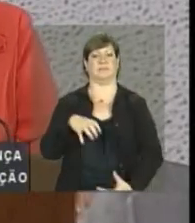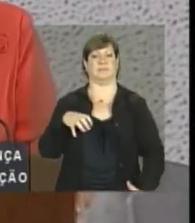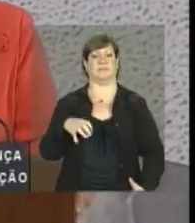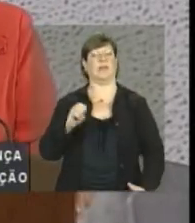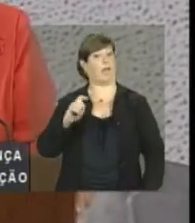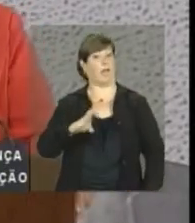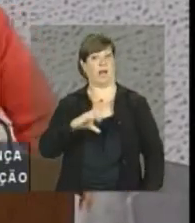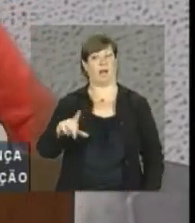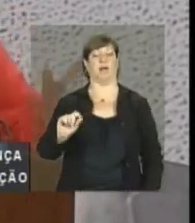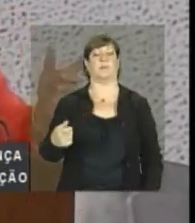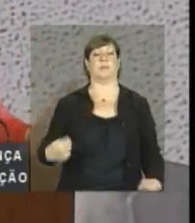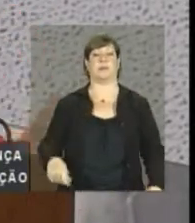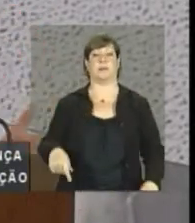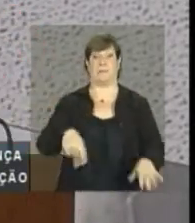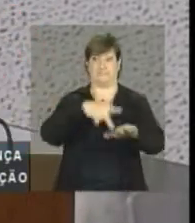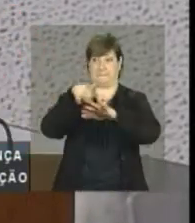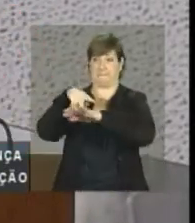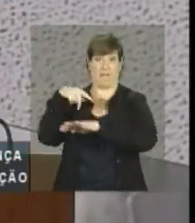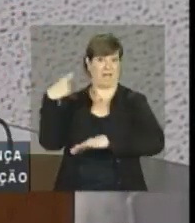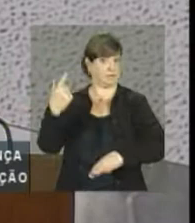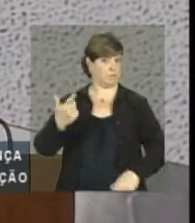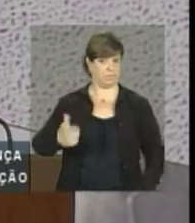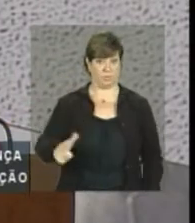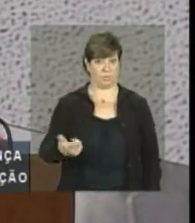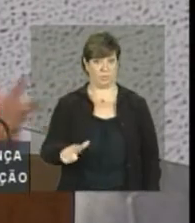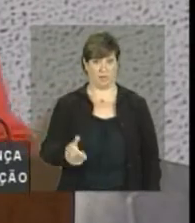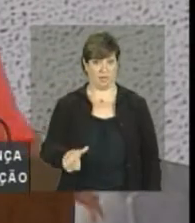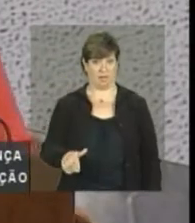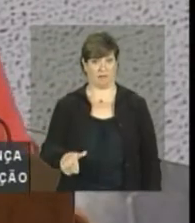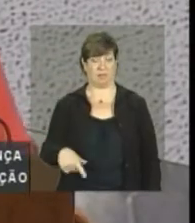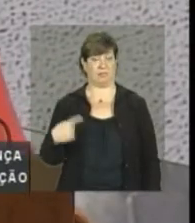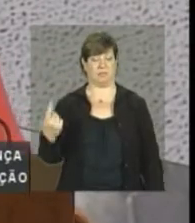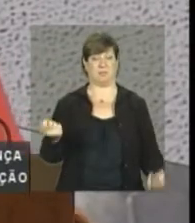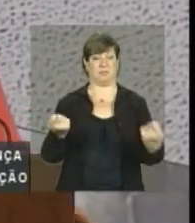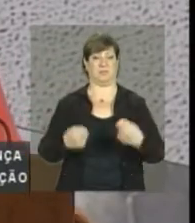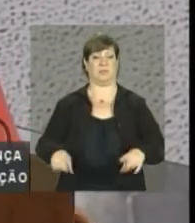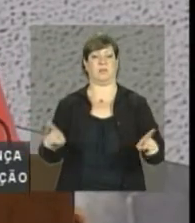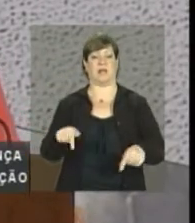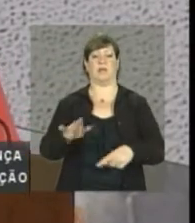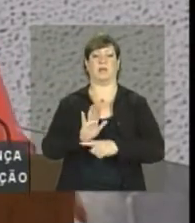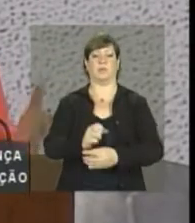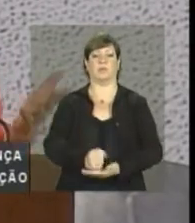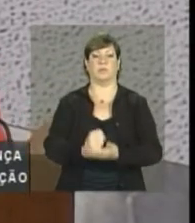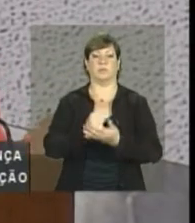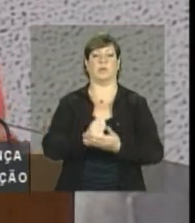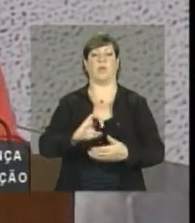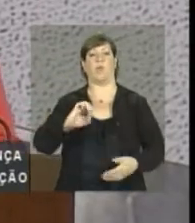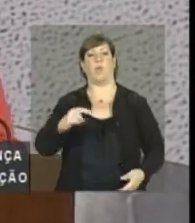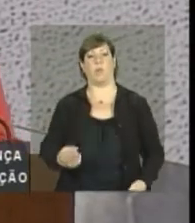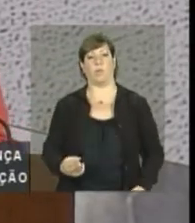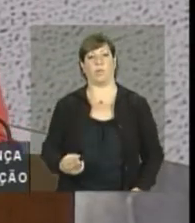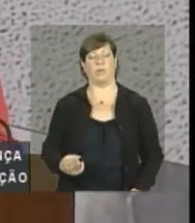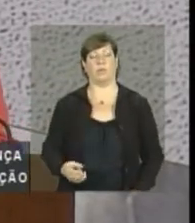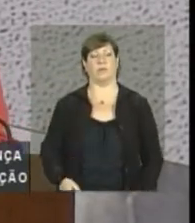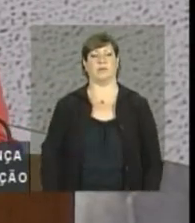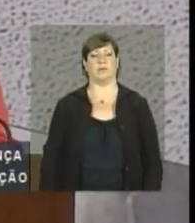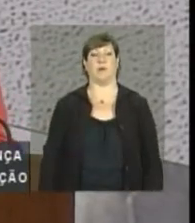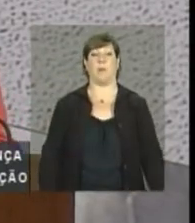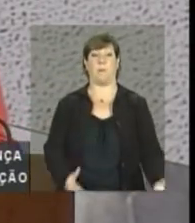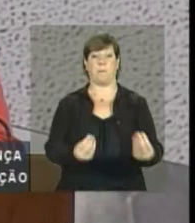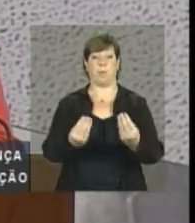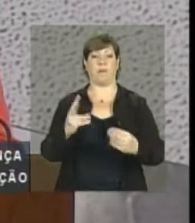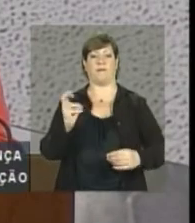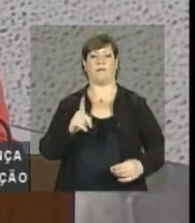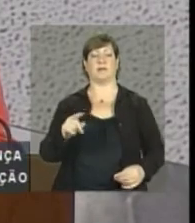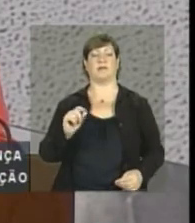óbvio que países que não têm e não precisam dessa proteção, ou que muitas